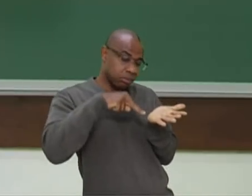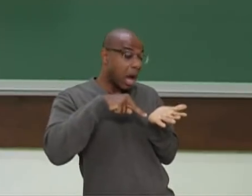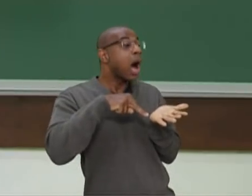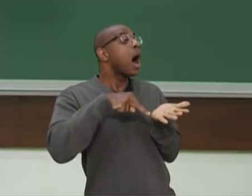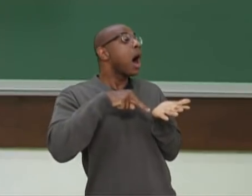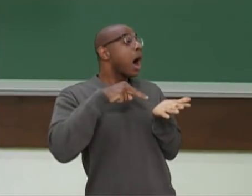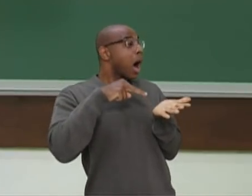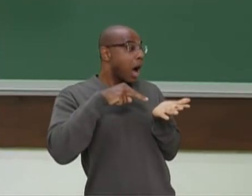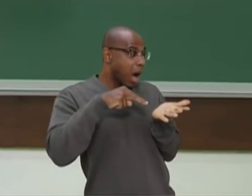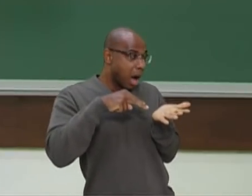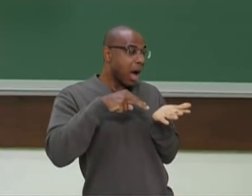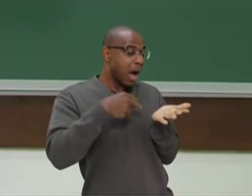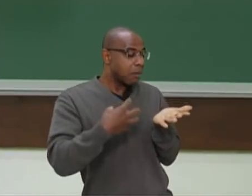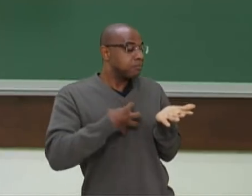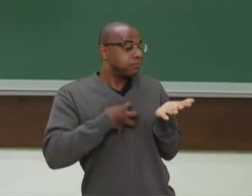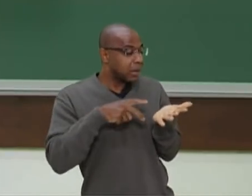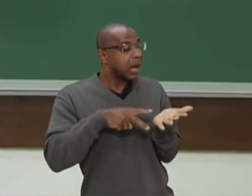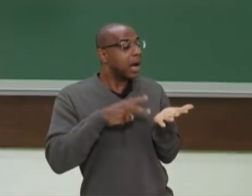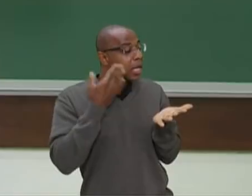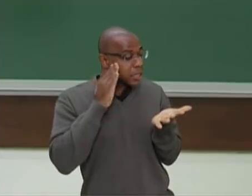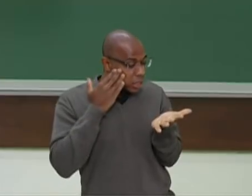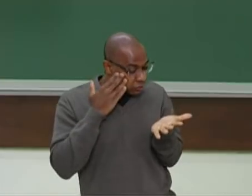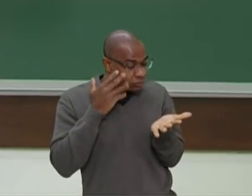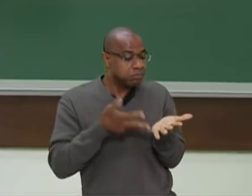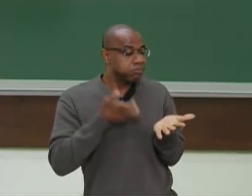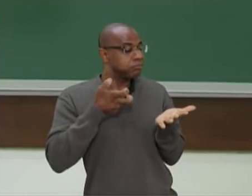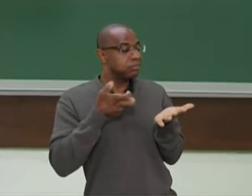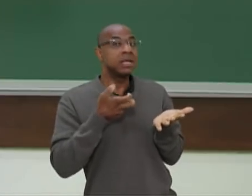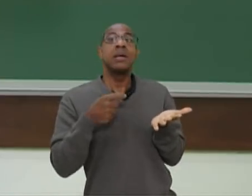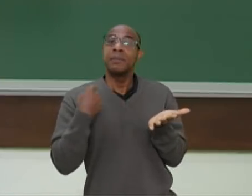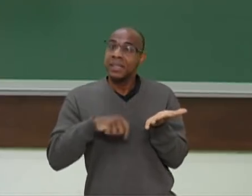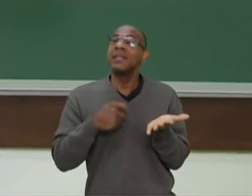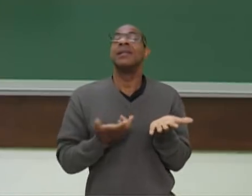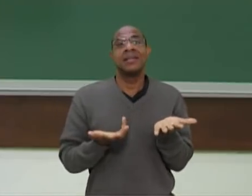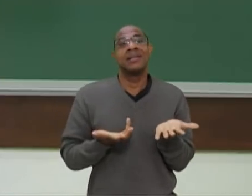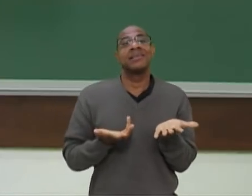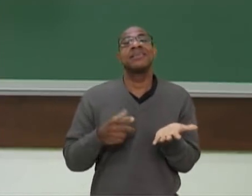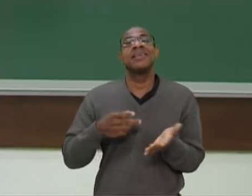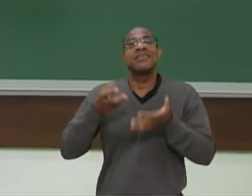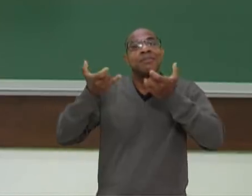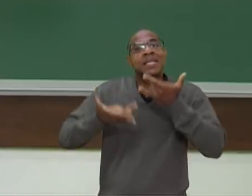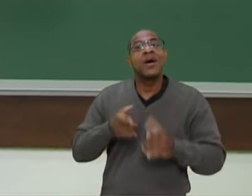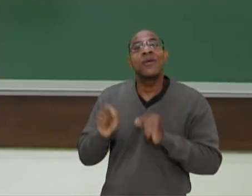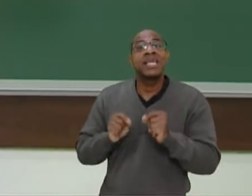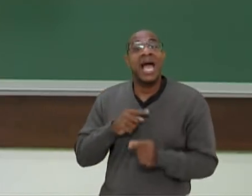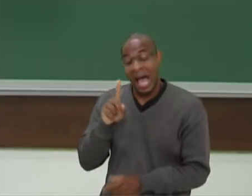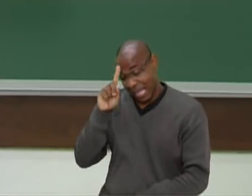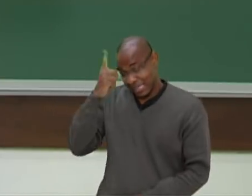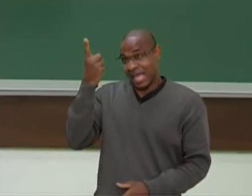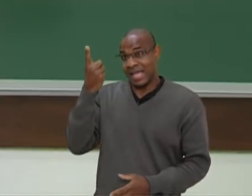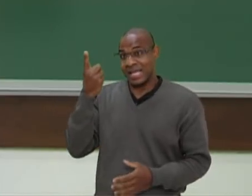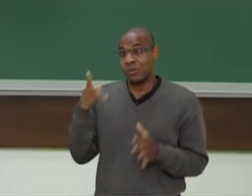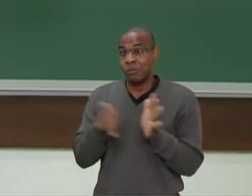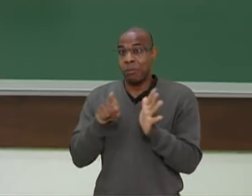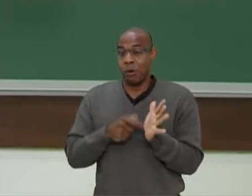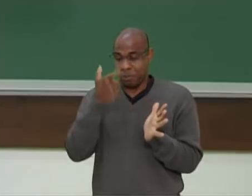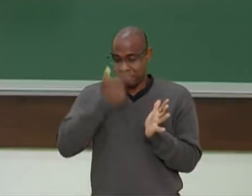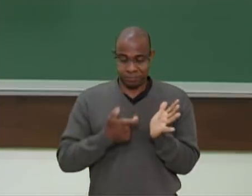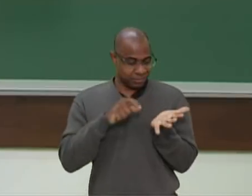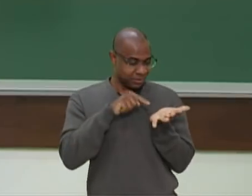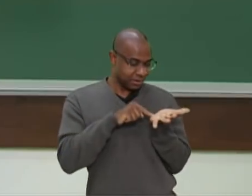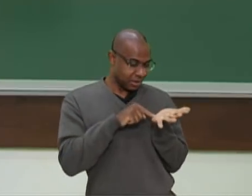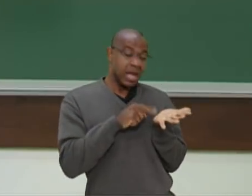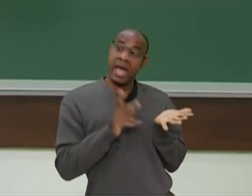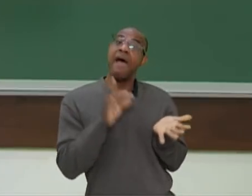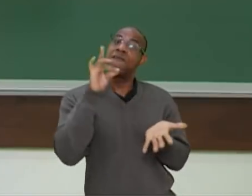lendo aquele artigo, porque ele quer convencer dizendo que a ideia dele realmente